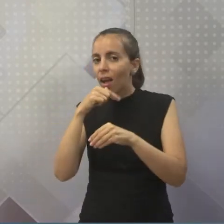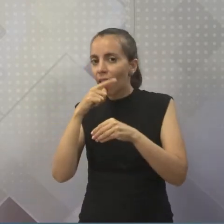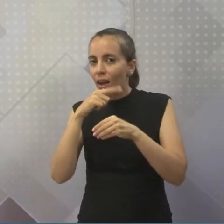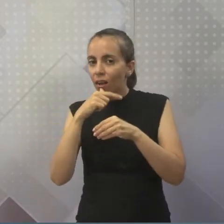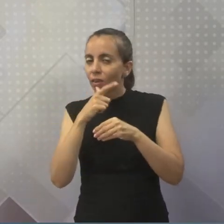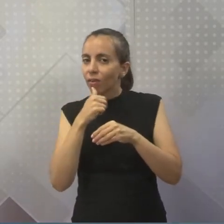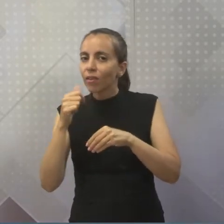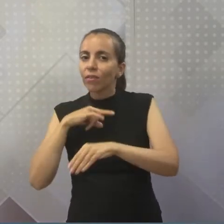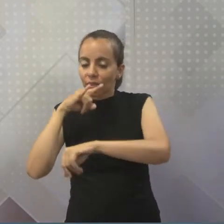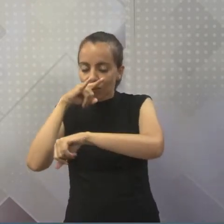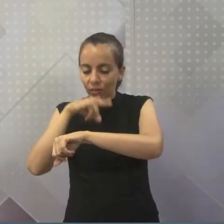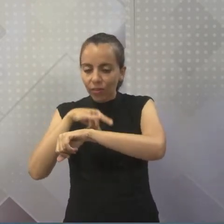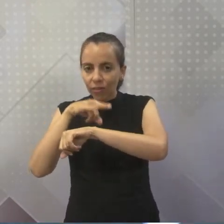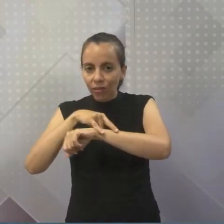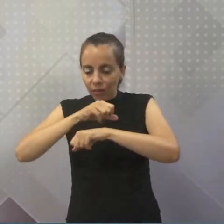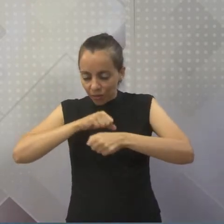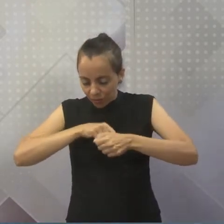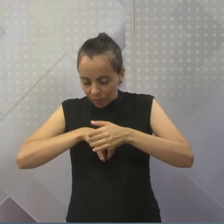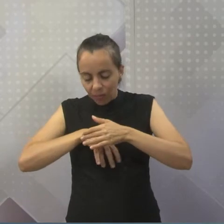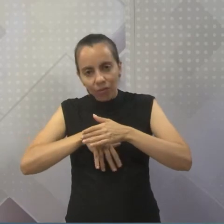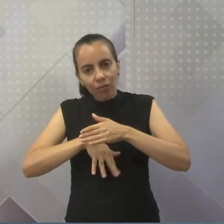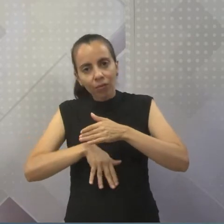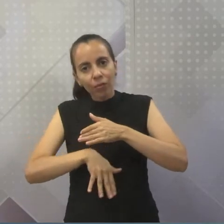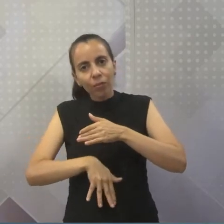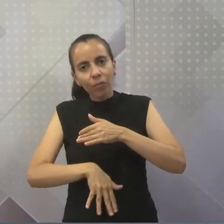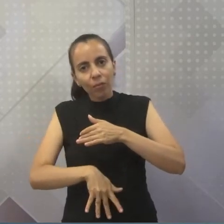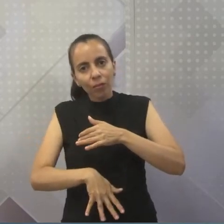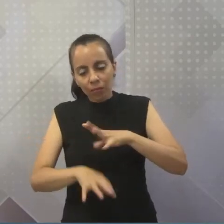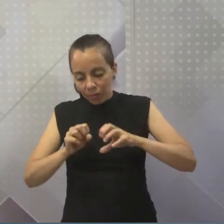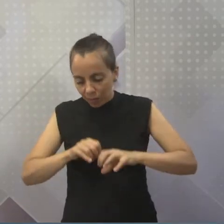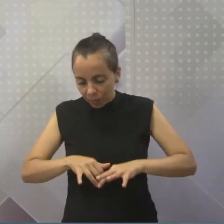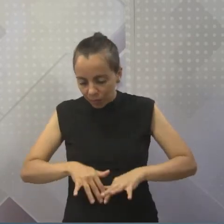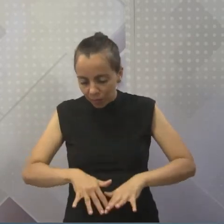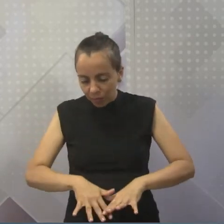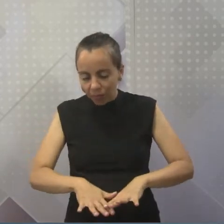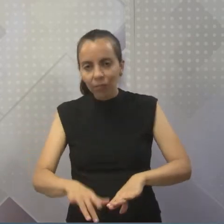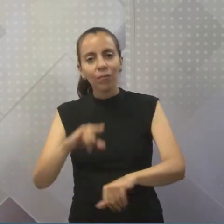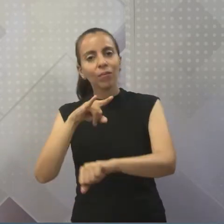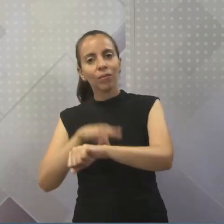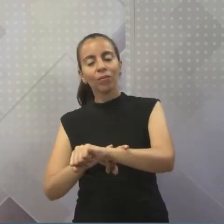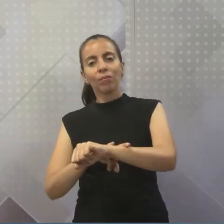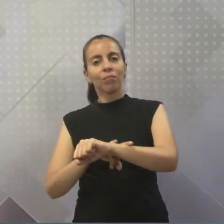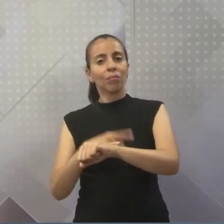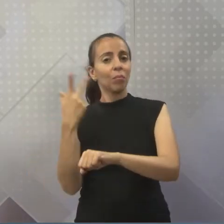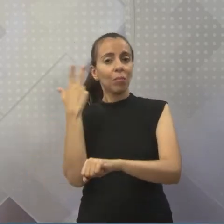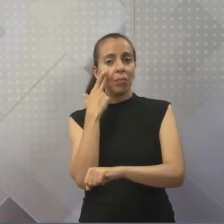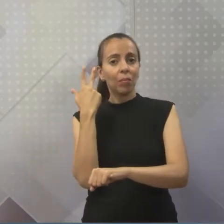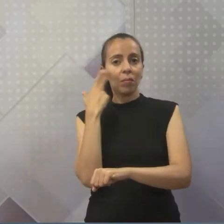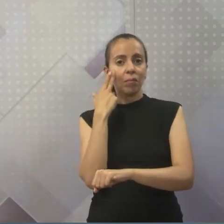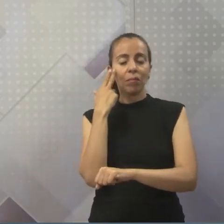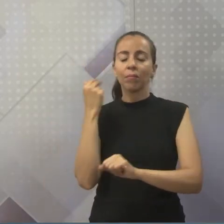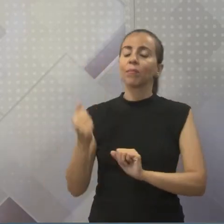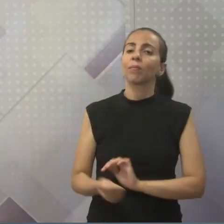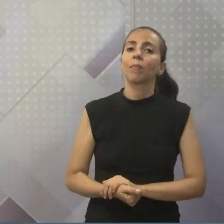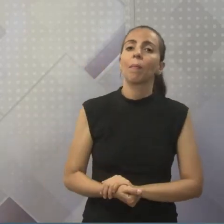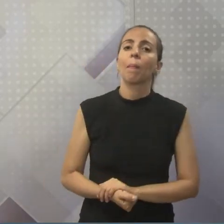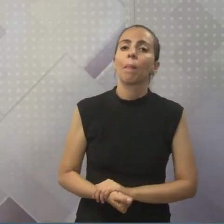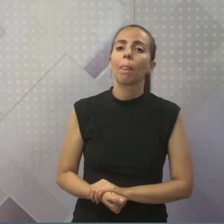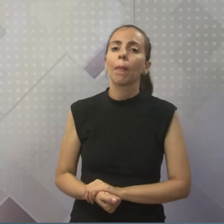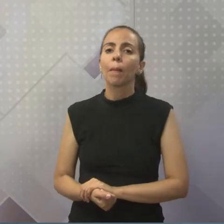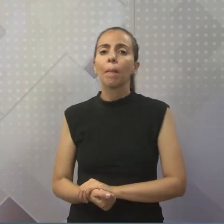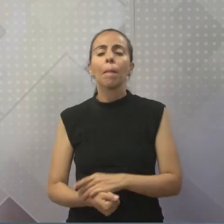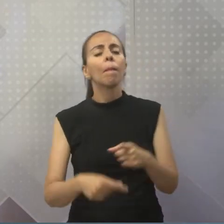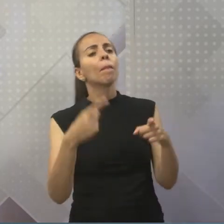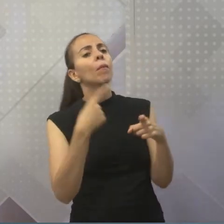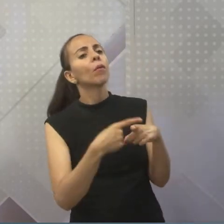e as pessoas eliminam essa ureia na urina, né? Professor, por